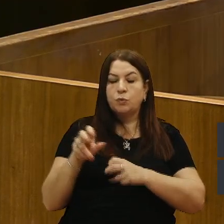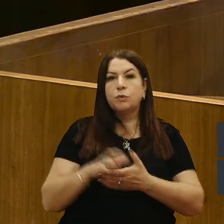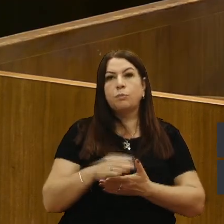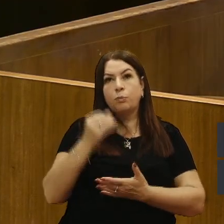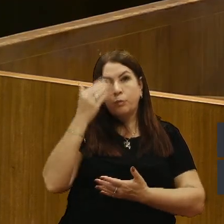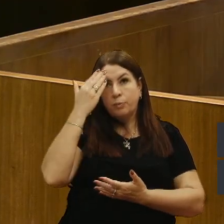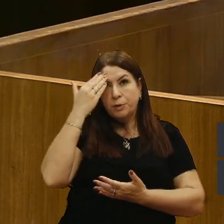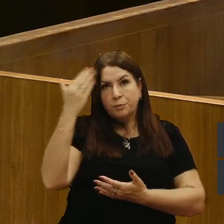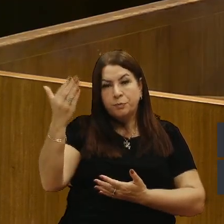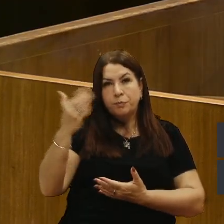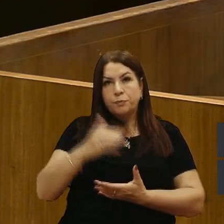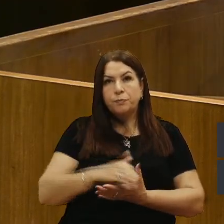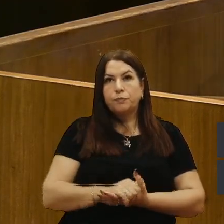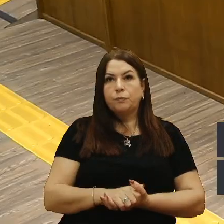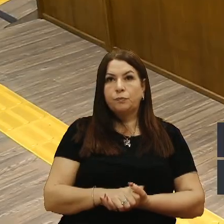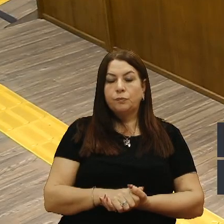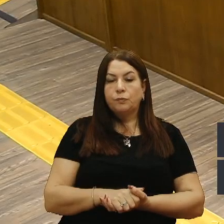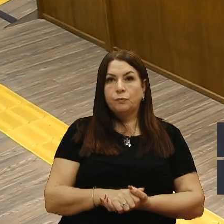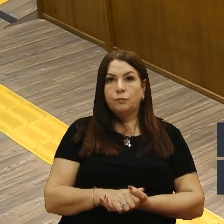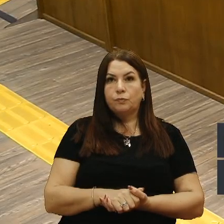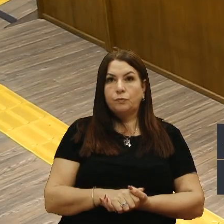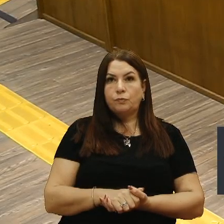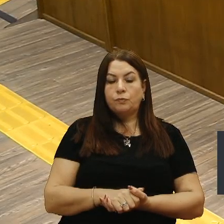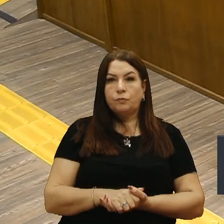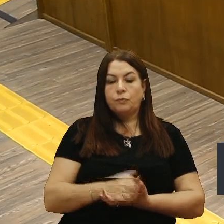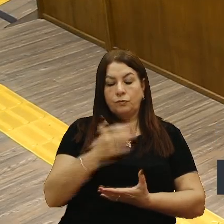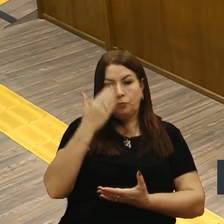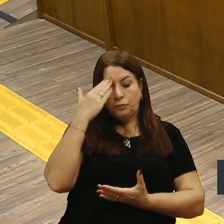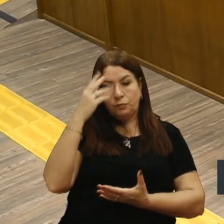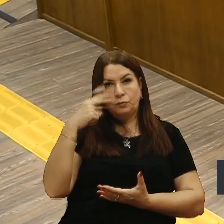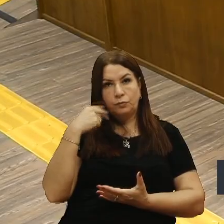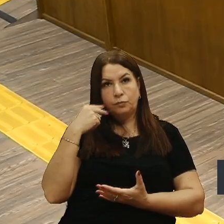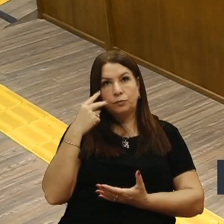Muito obrigada. Obrigado, vereador. A próxima inscrito no